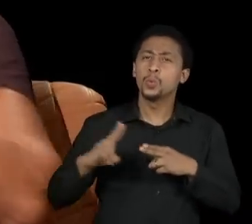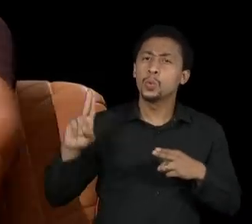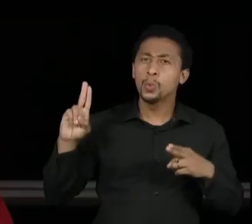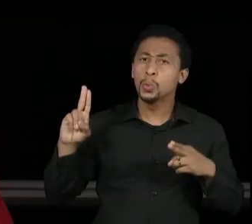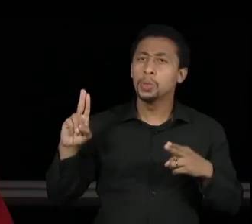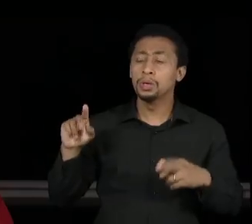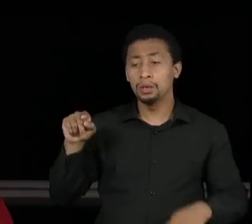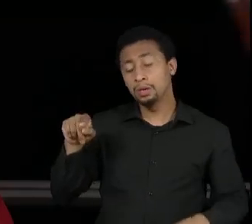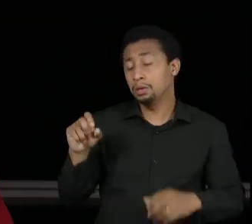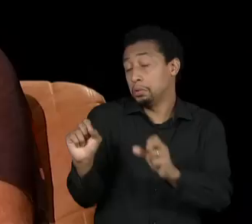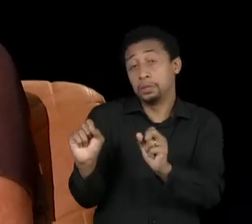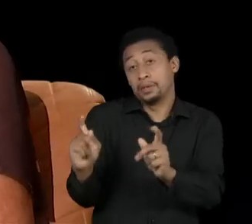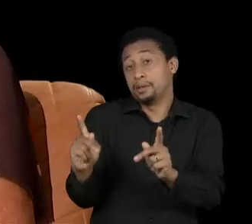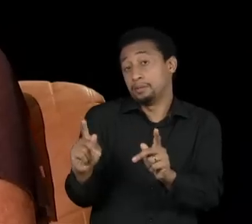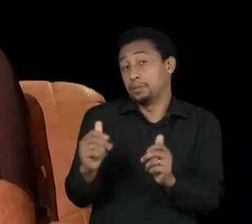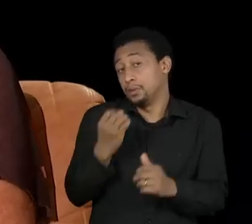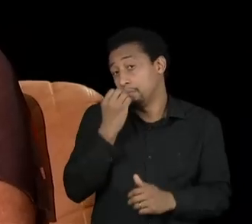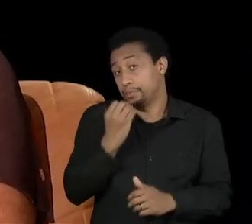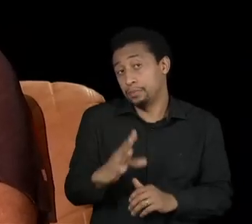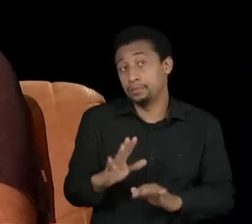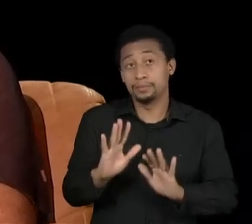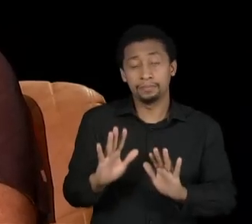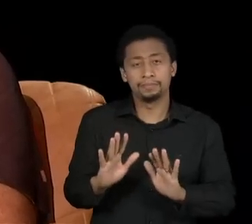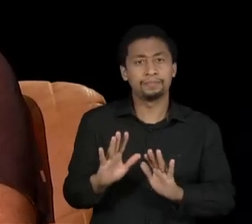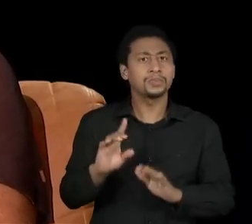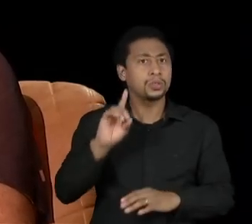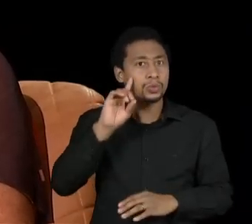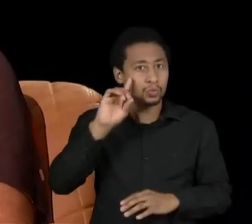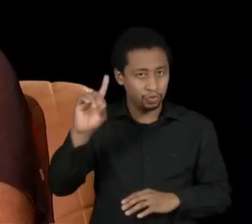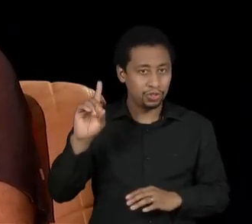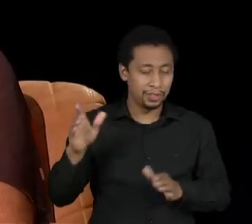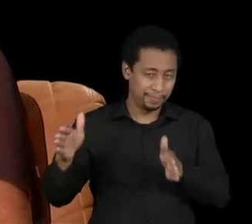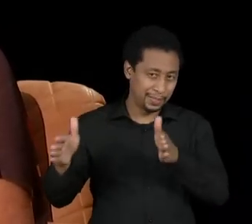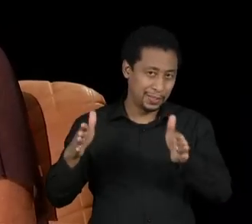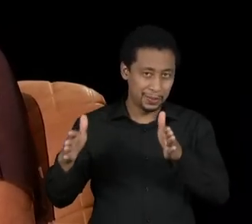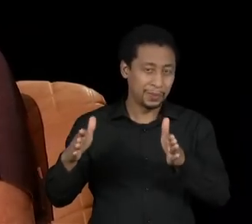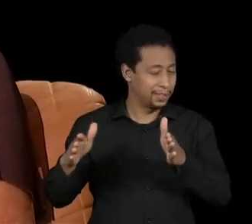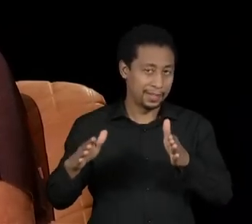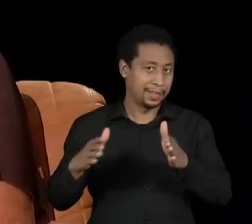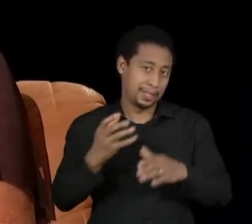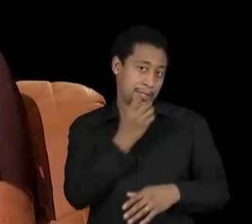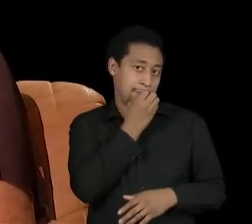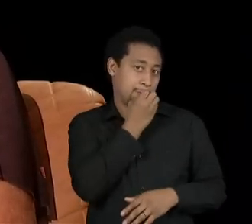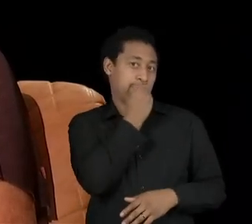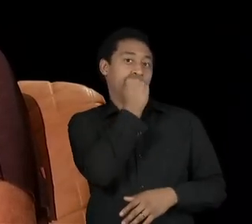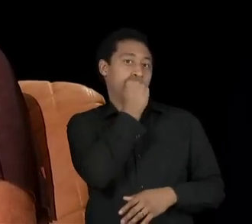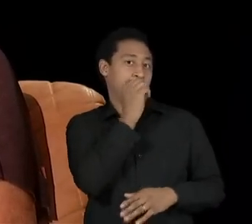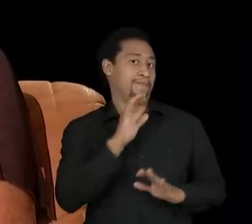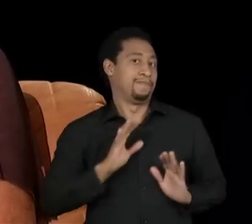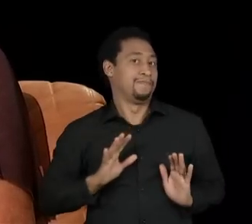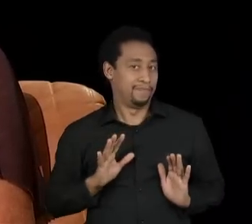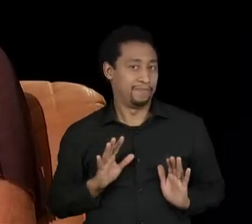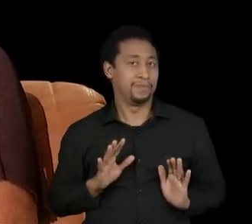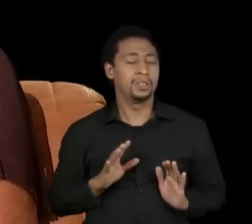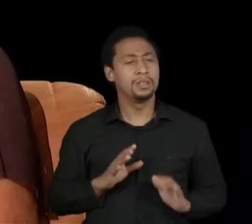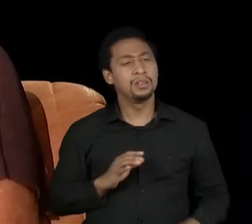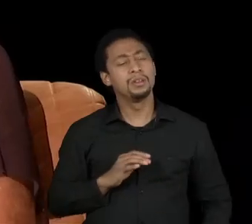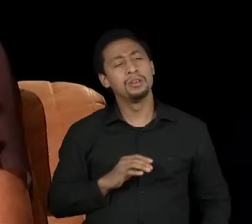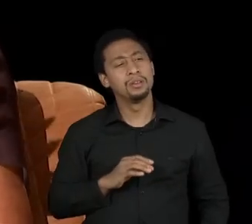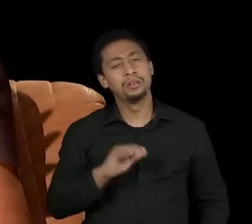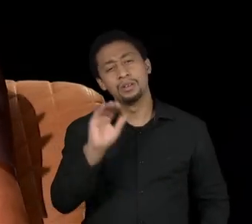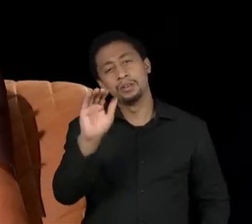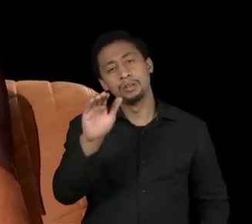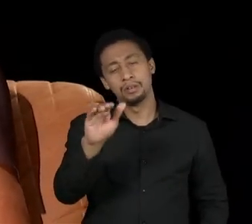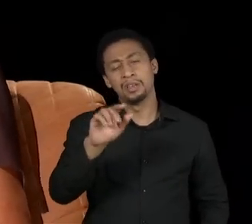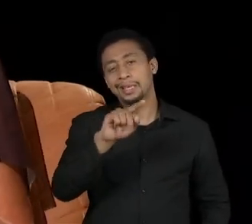bem, tudo bem. Bom, tudo bem, aí dia da censura. Aí o Zé falou assim, eu falei, Zé, aí foi o